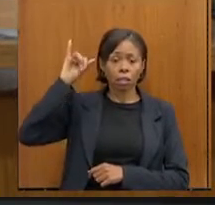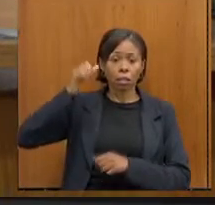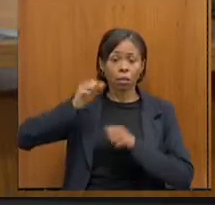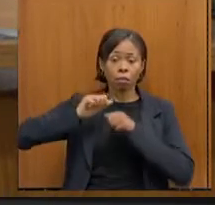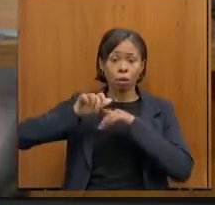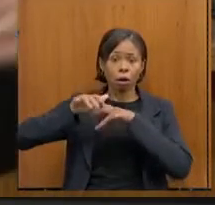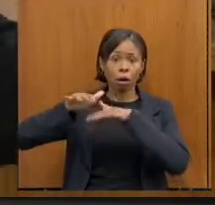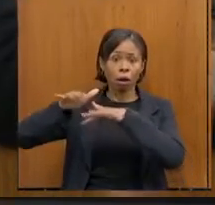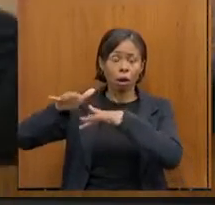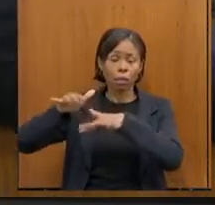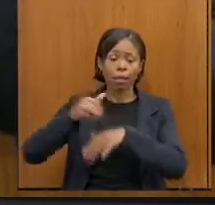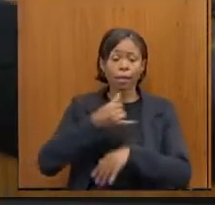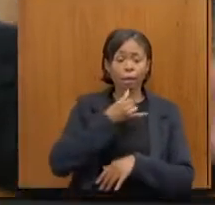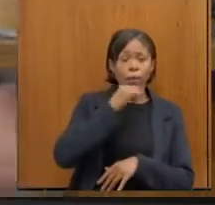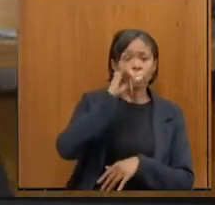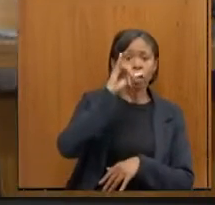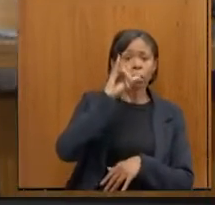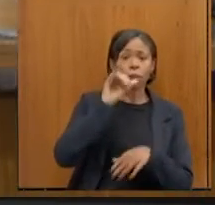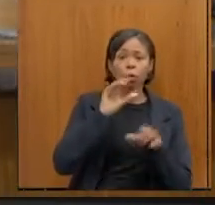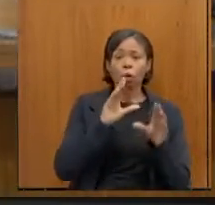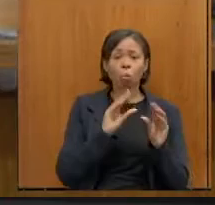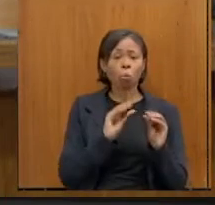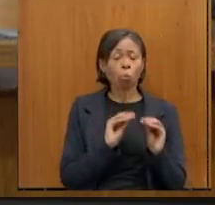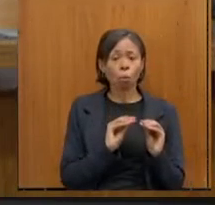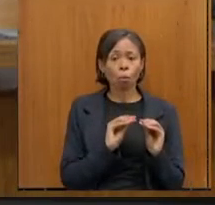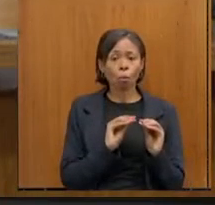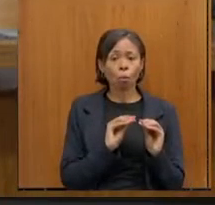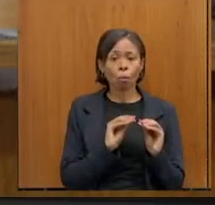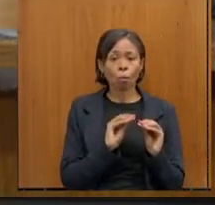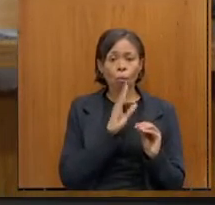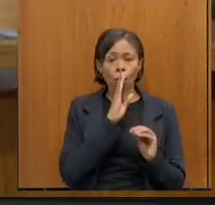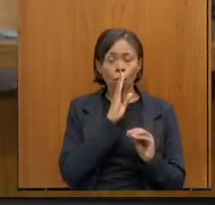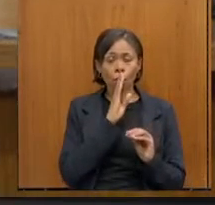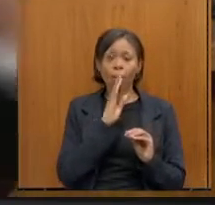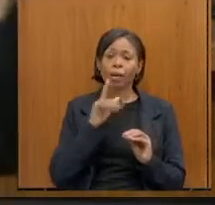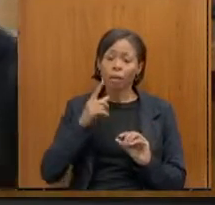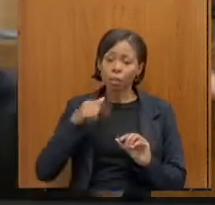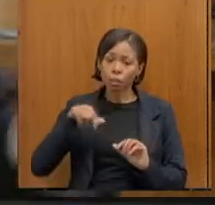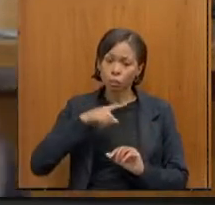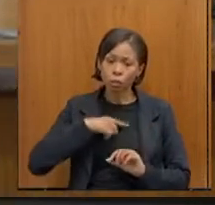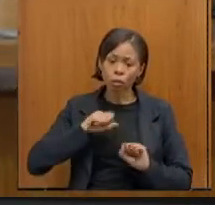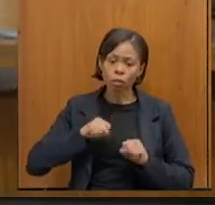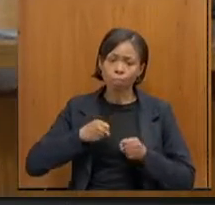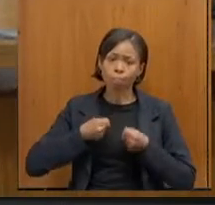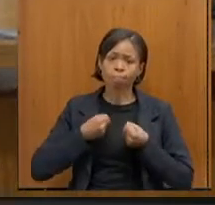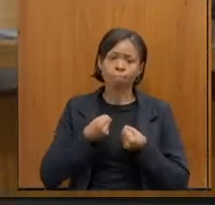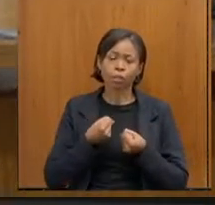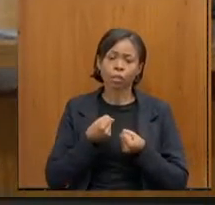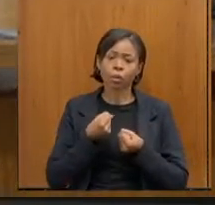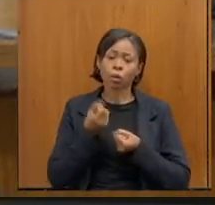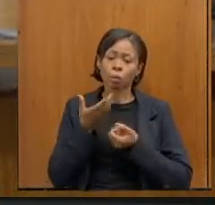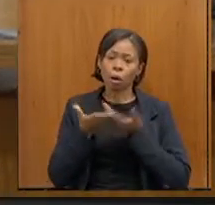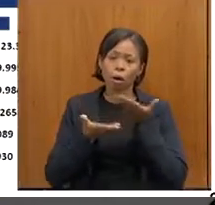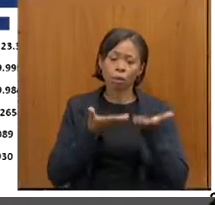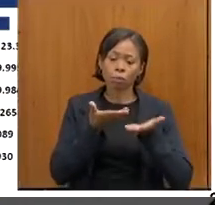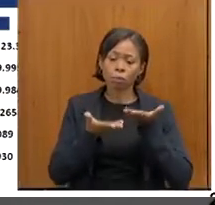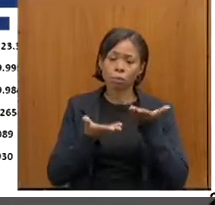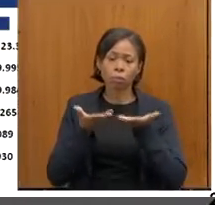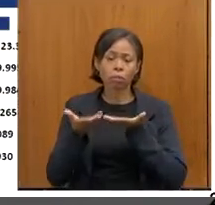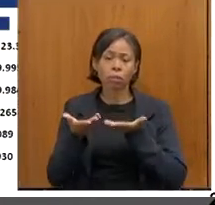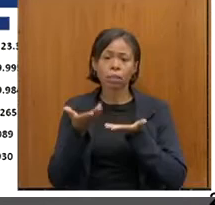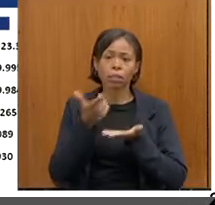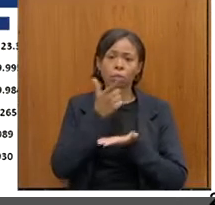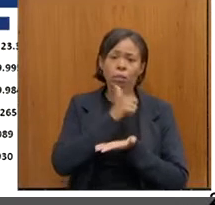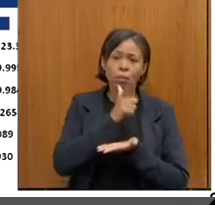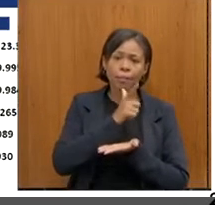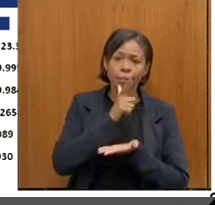liberada que nós temos e todo esse esforço é um esforço exatamente para que a gente possa atender toda essa demanda